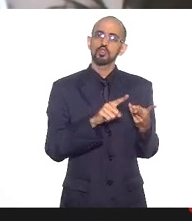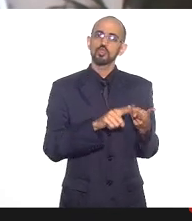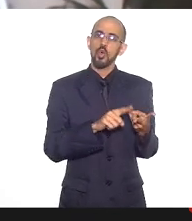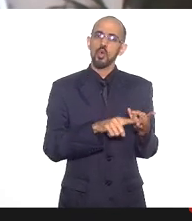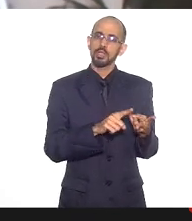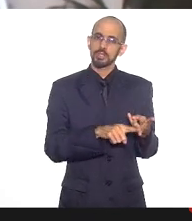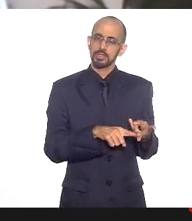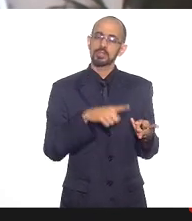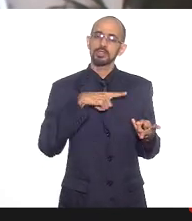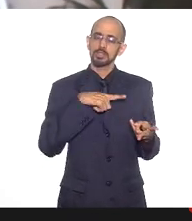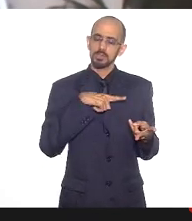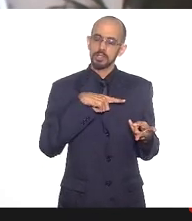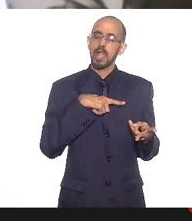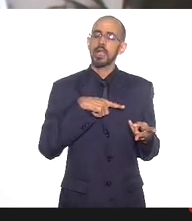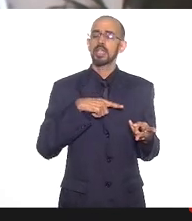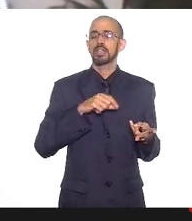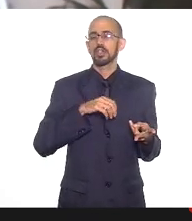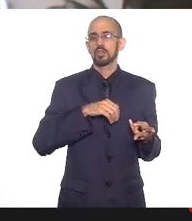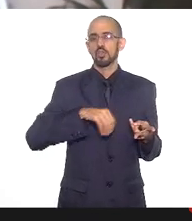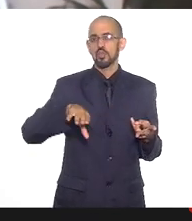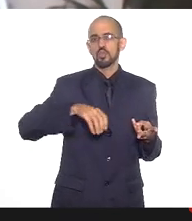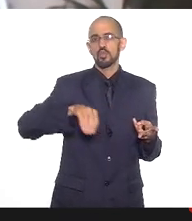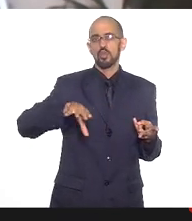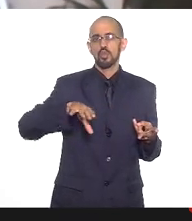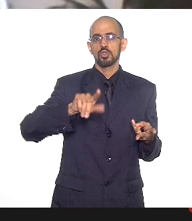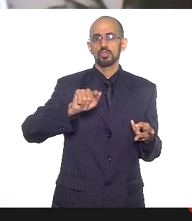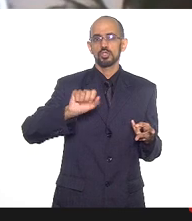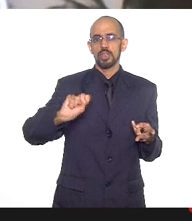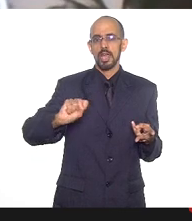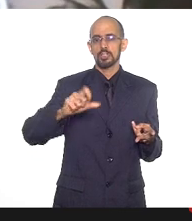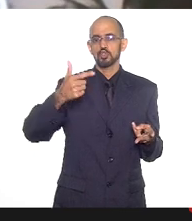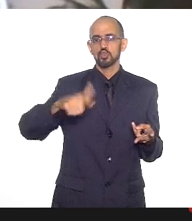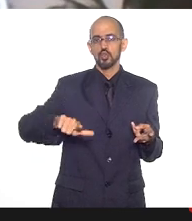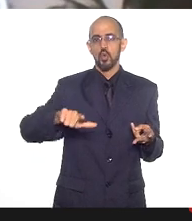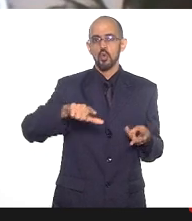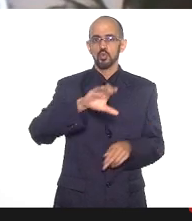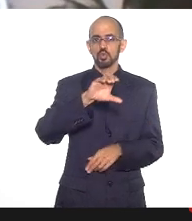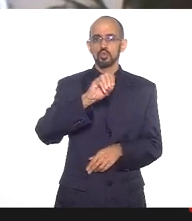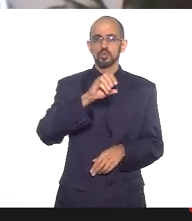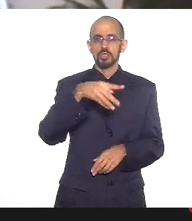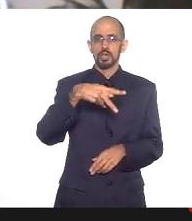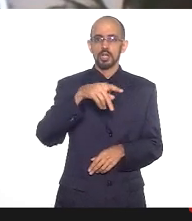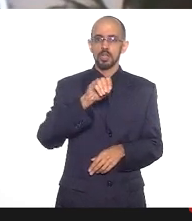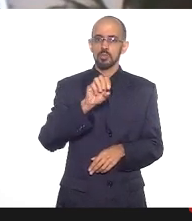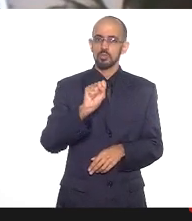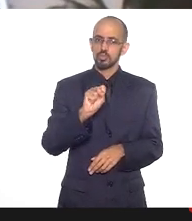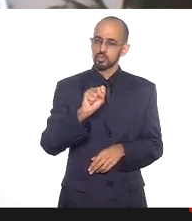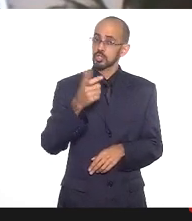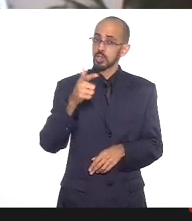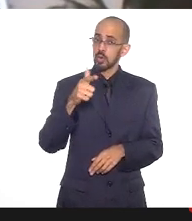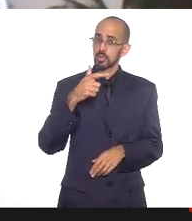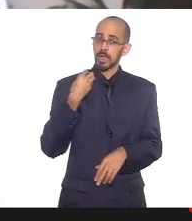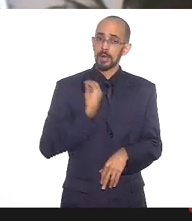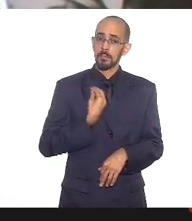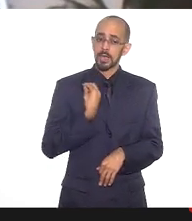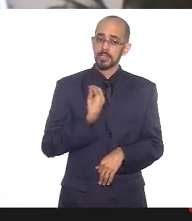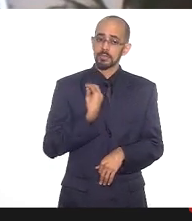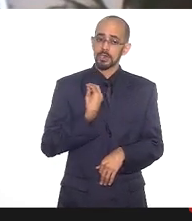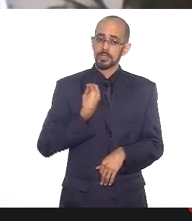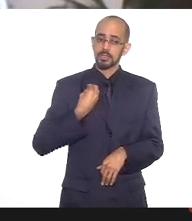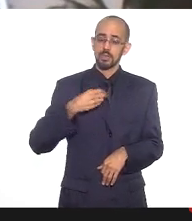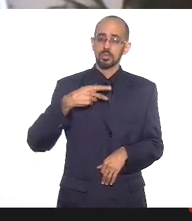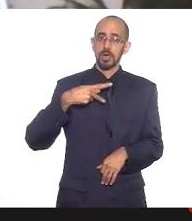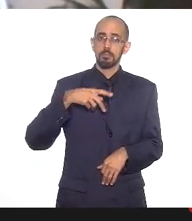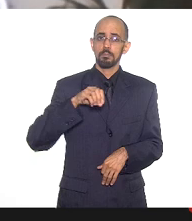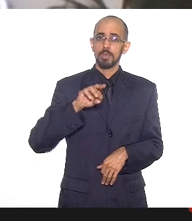existe o escoamento de outros campos em que não há participação da Petrogal